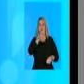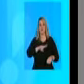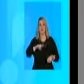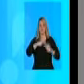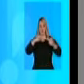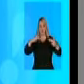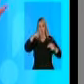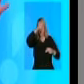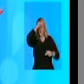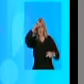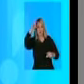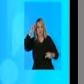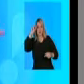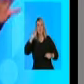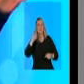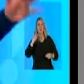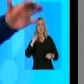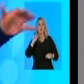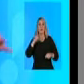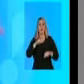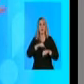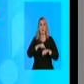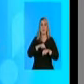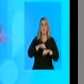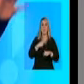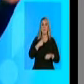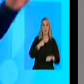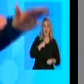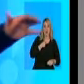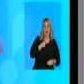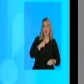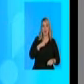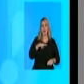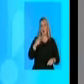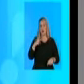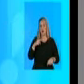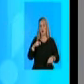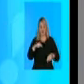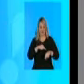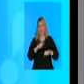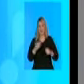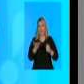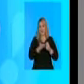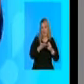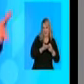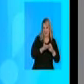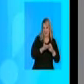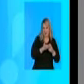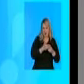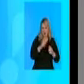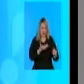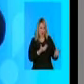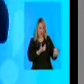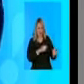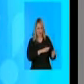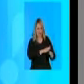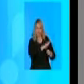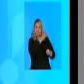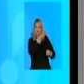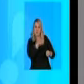prefeitura para, no momento que tenha hora vaga, no momento que não tenha aula nas escolas, que o jovem possa ir para lá,